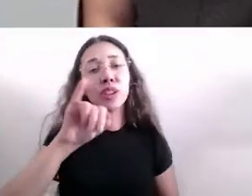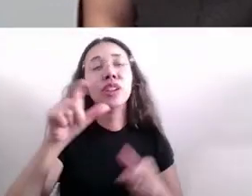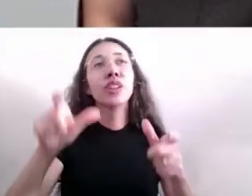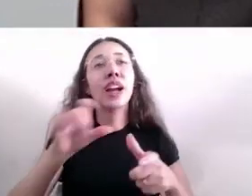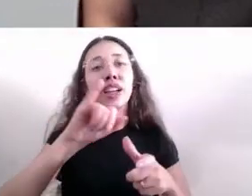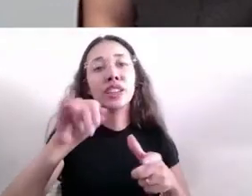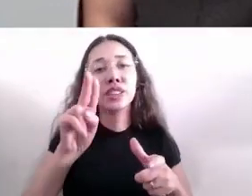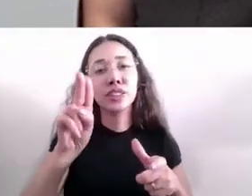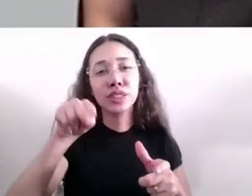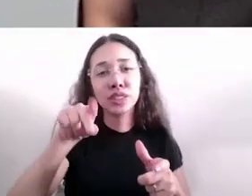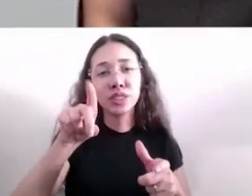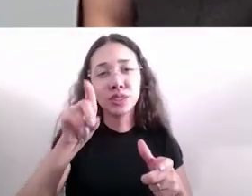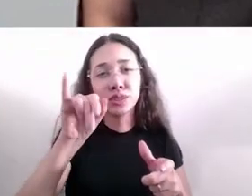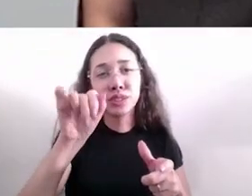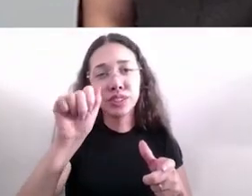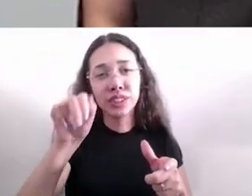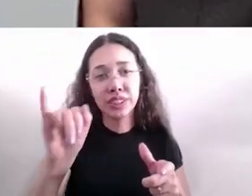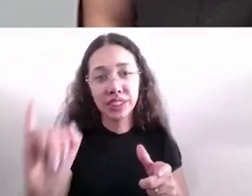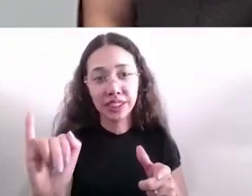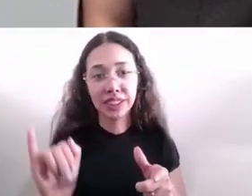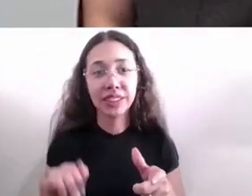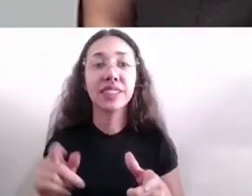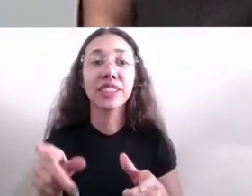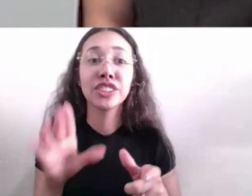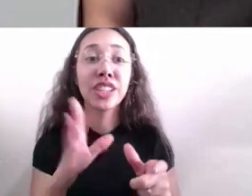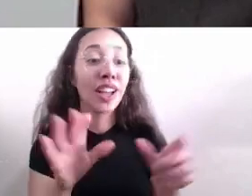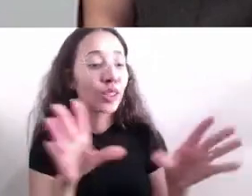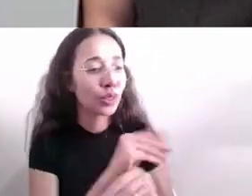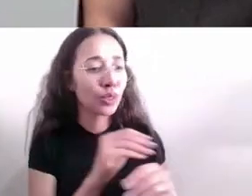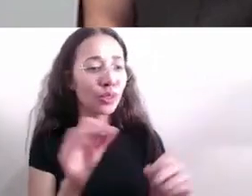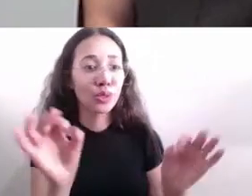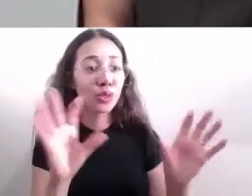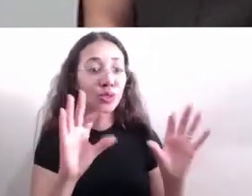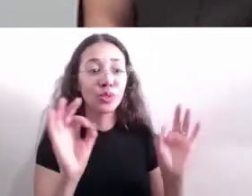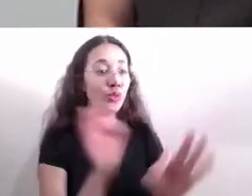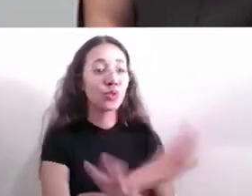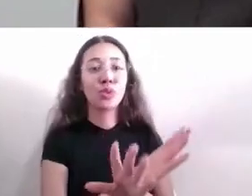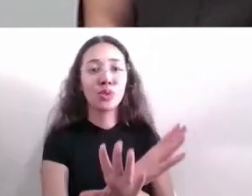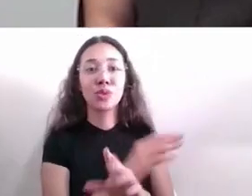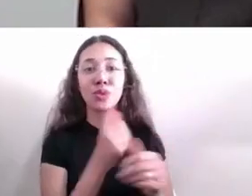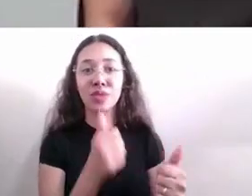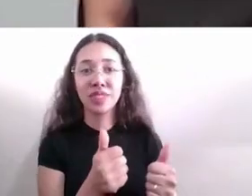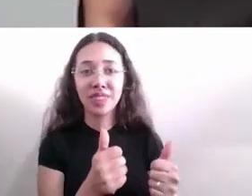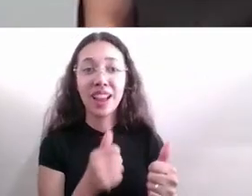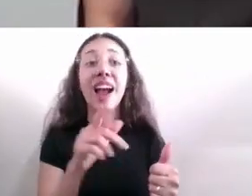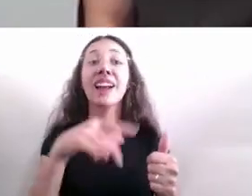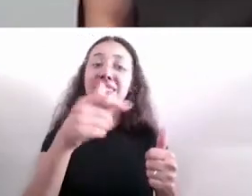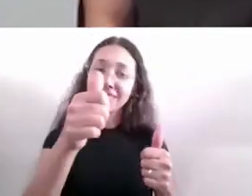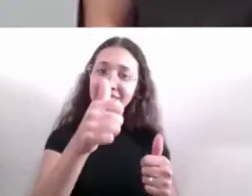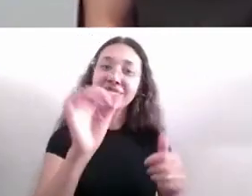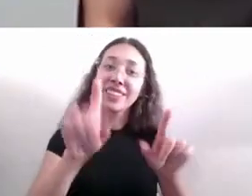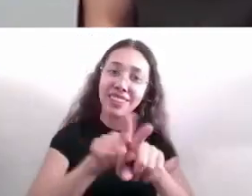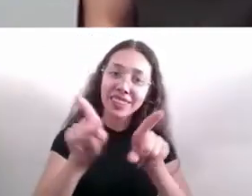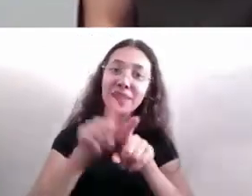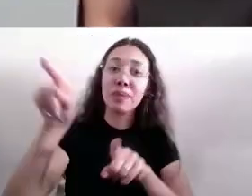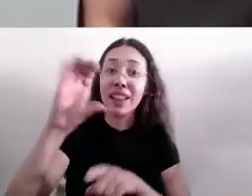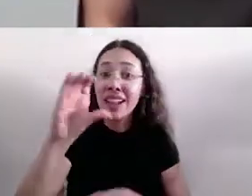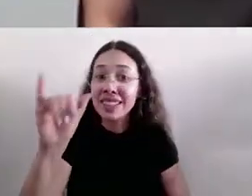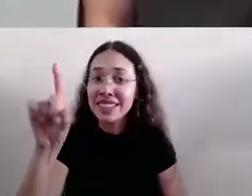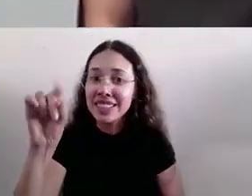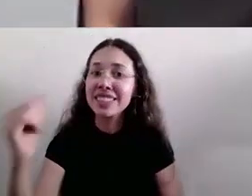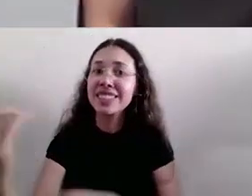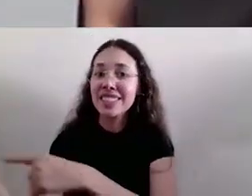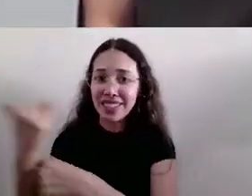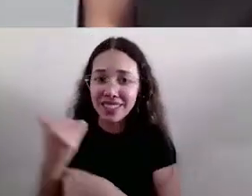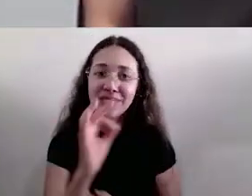E foi isso. Então, mas eu já ia chegar na Cida, porque ela que salvou a gente nesse dia. Então,